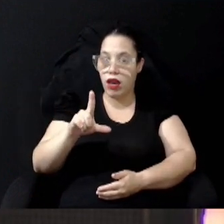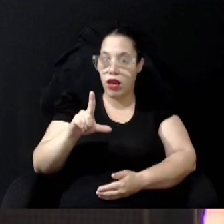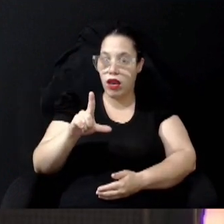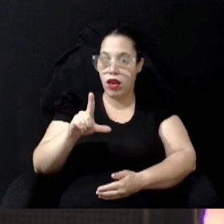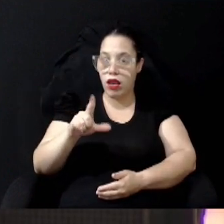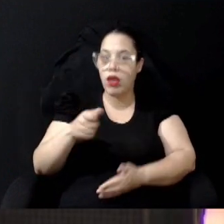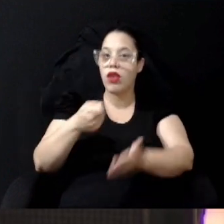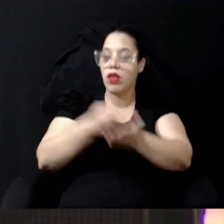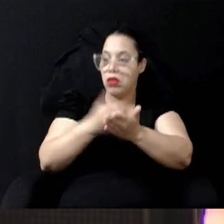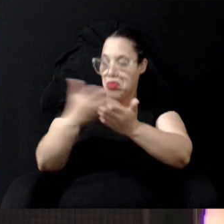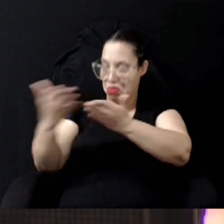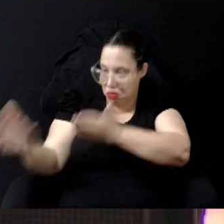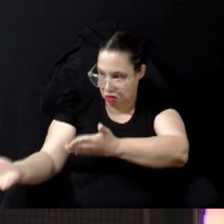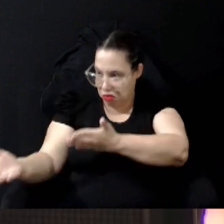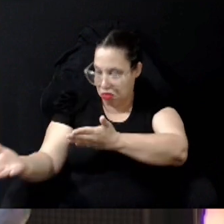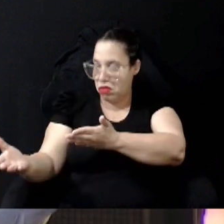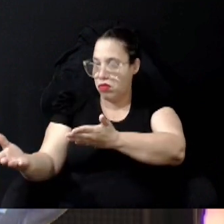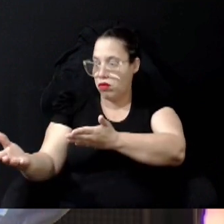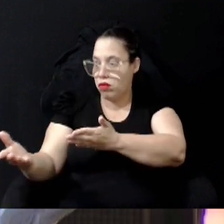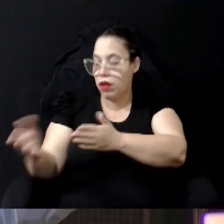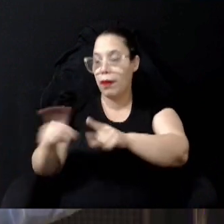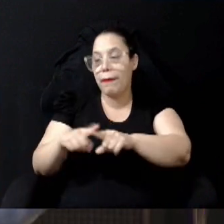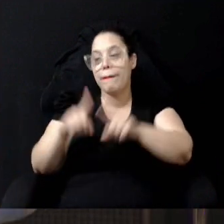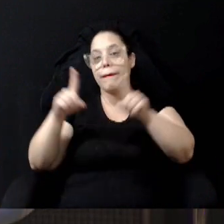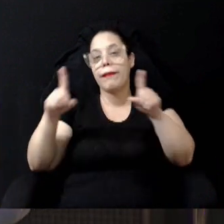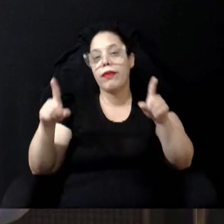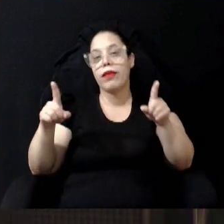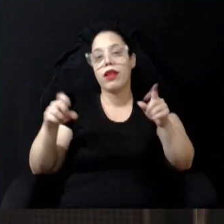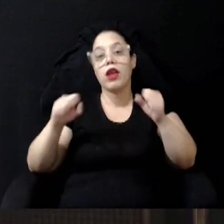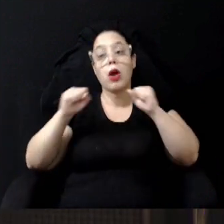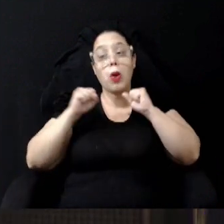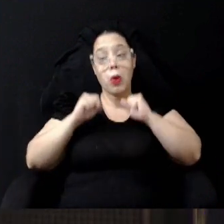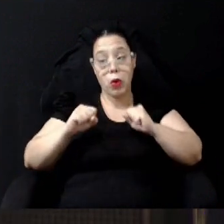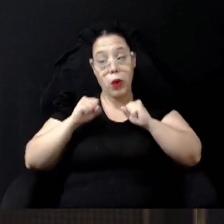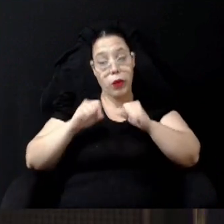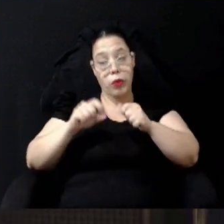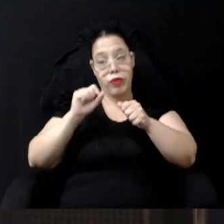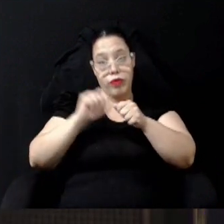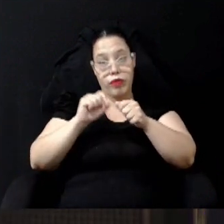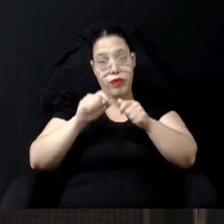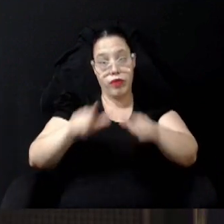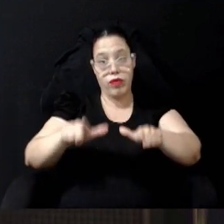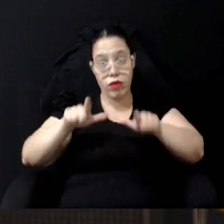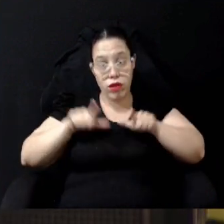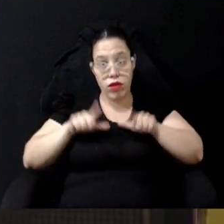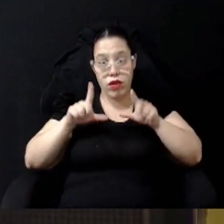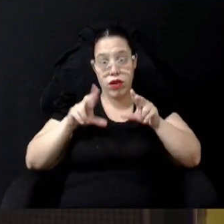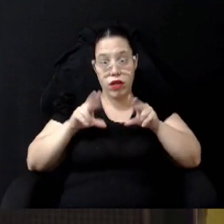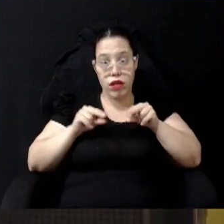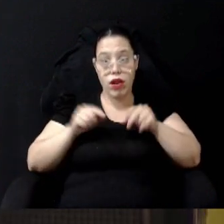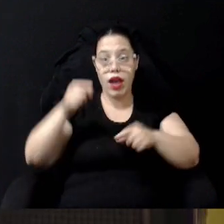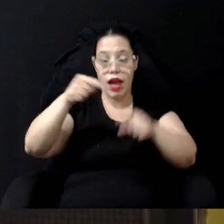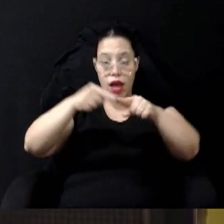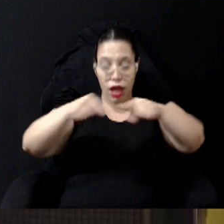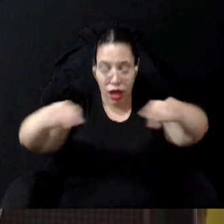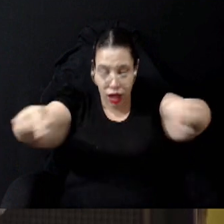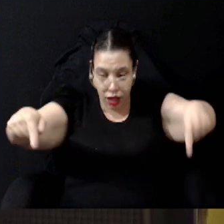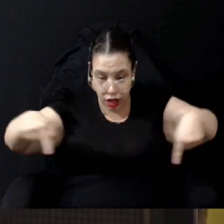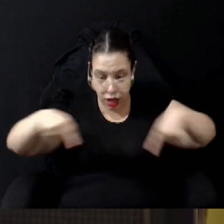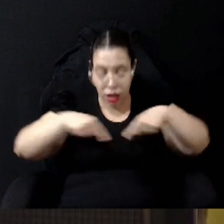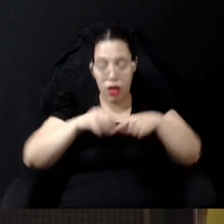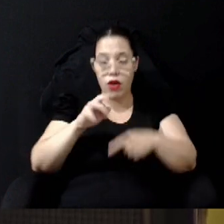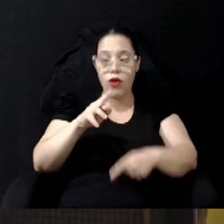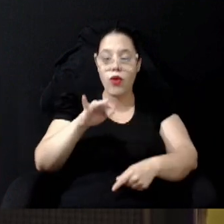concedido, no entanto, para que nós pudéssemos fazer a entrega nesse território, aqui na Feira